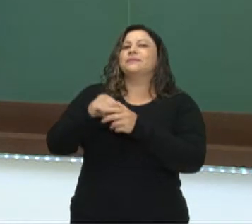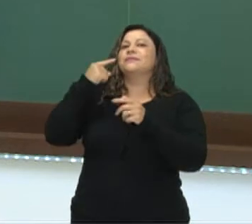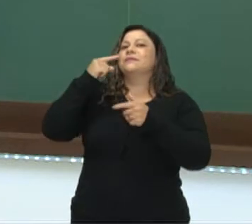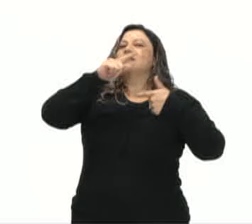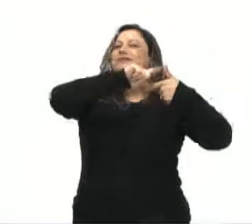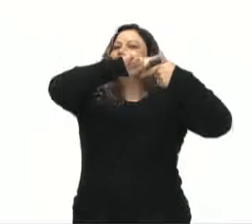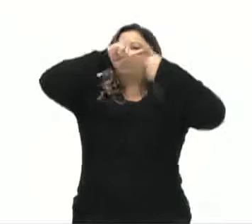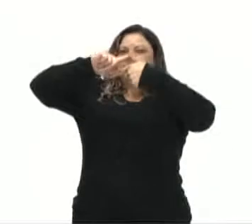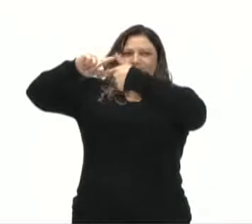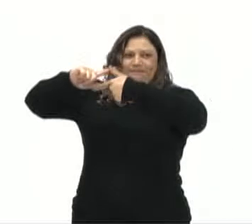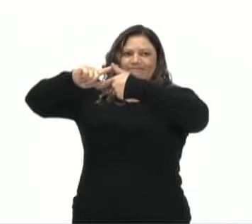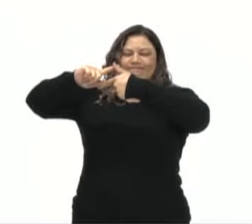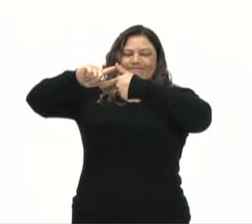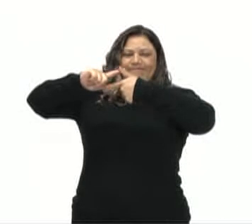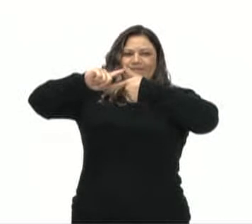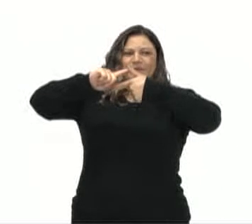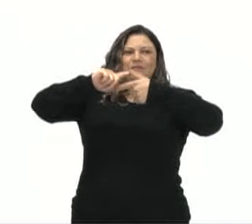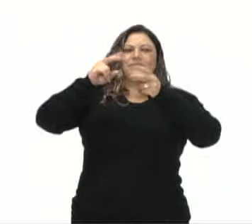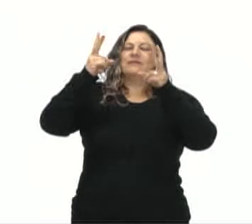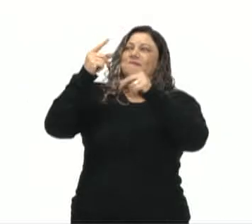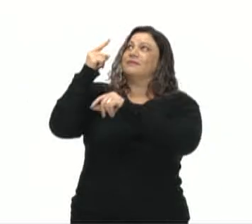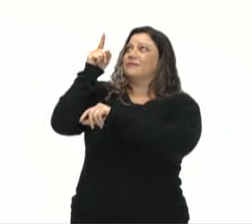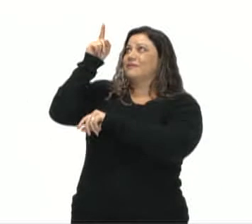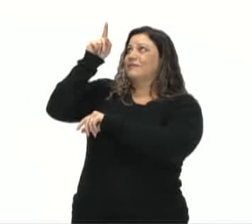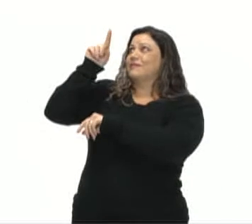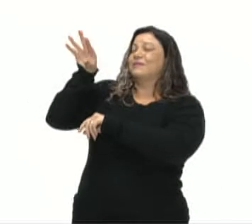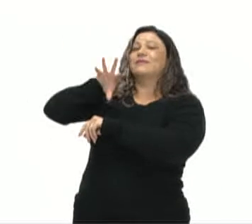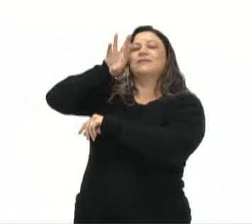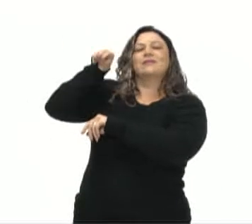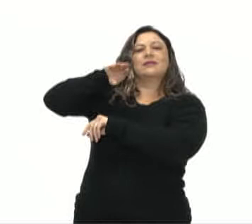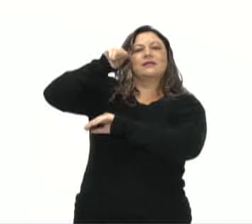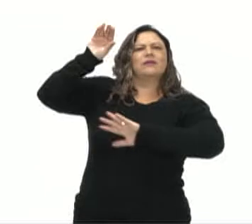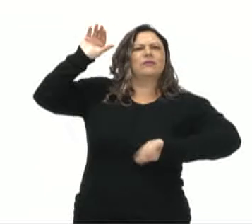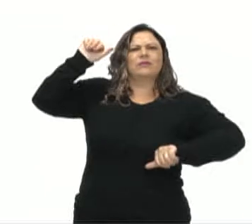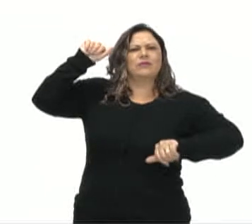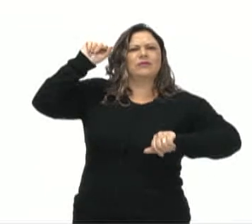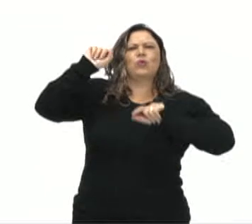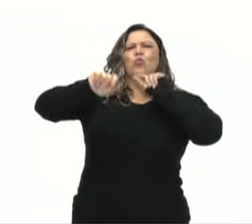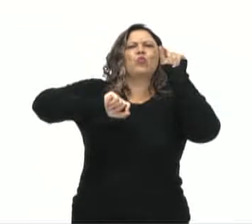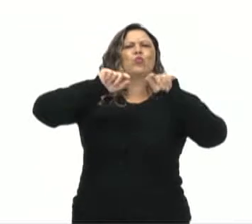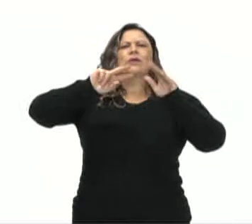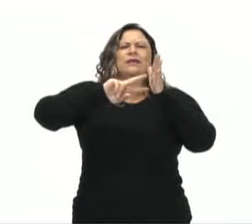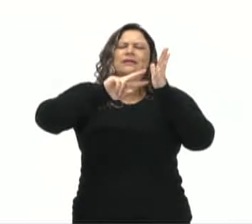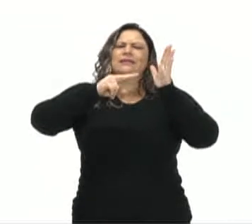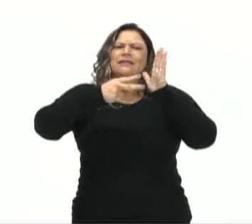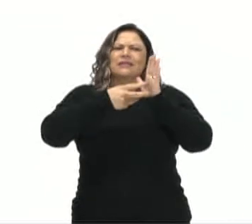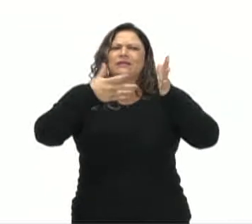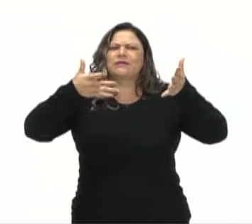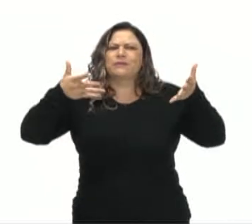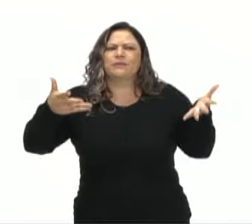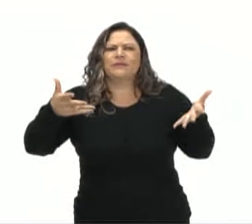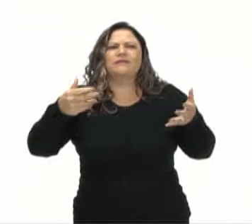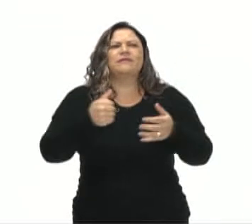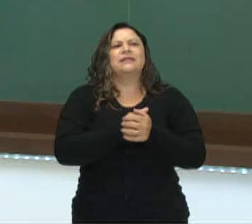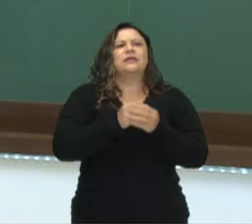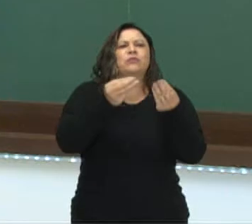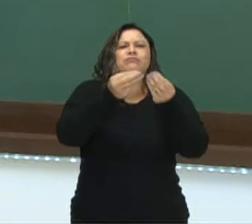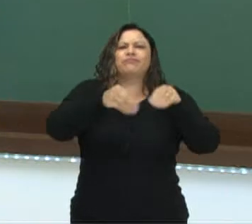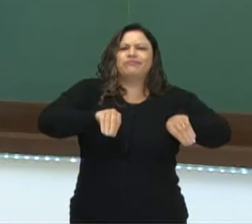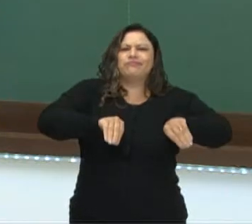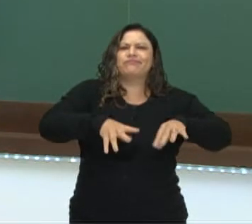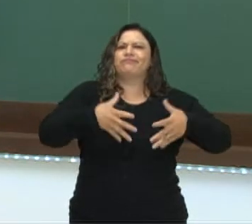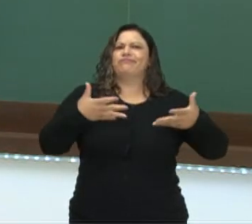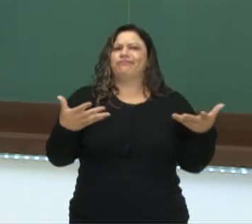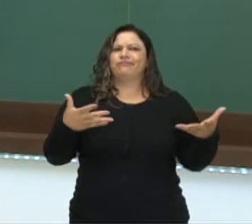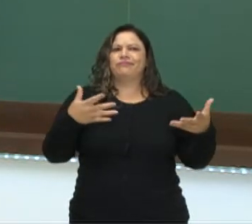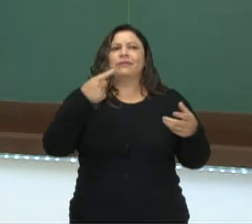prejuízo implícito de Susanita. O que significa prejuízo? Tome muito